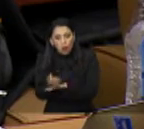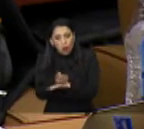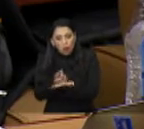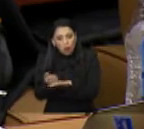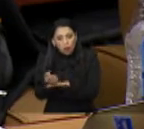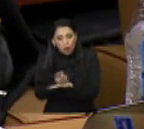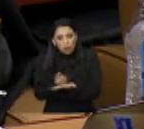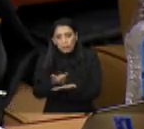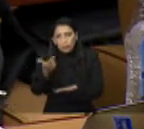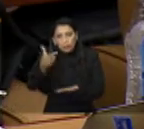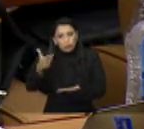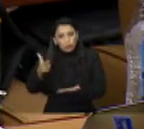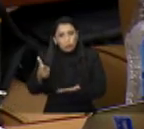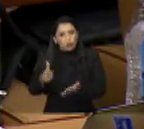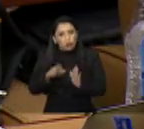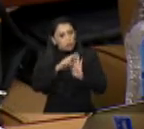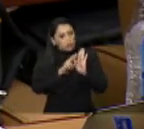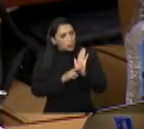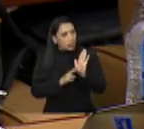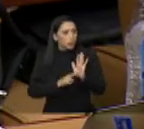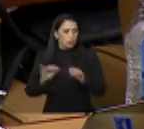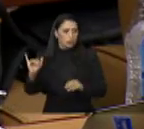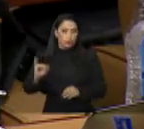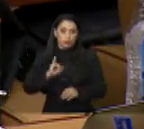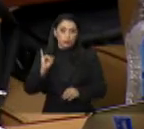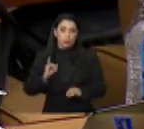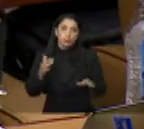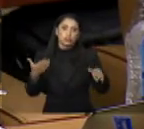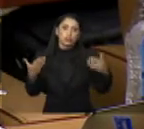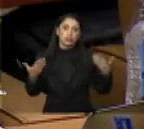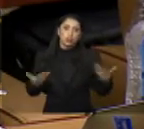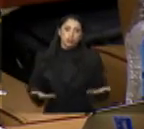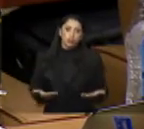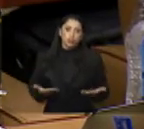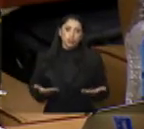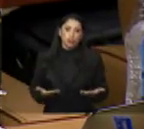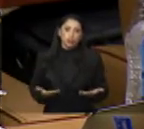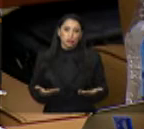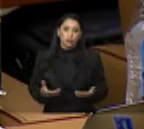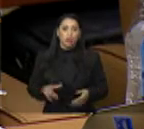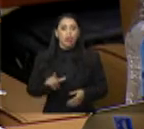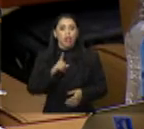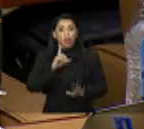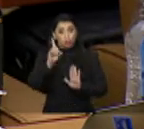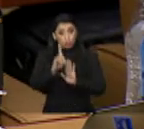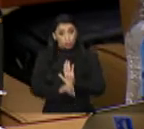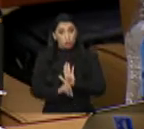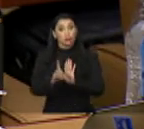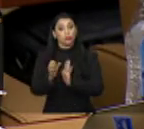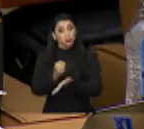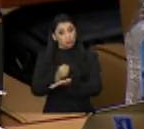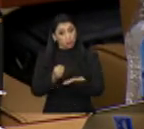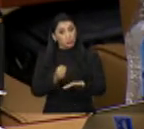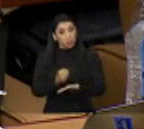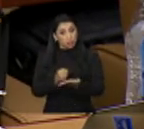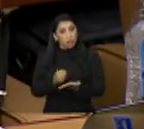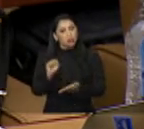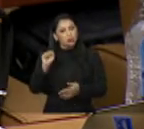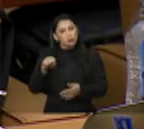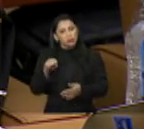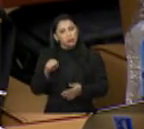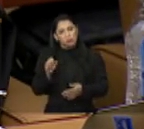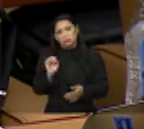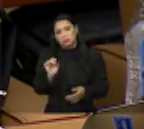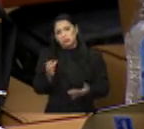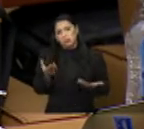princípios relevantes portanto muitas vezes um princípio um direito fundamental não consegue produzir